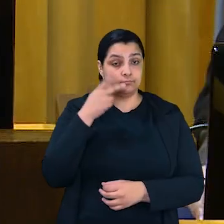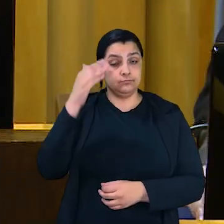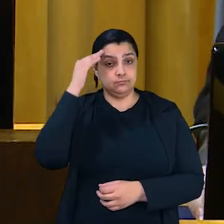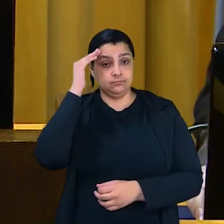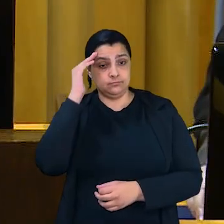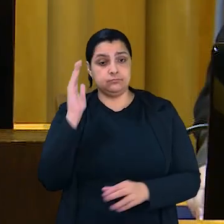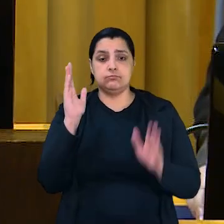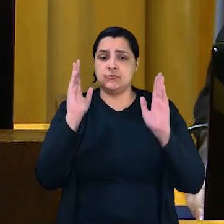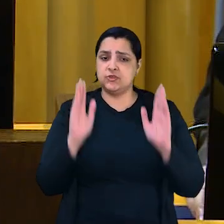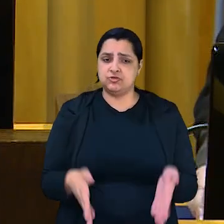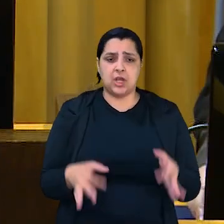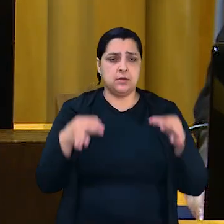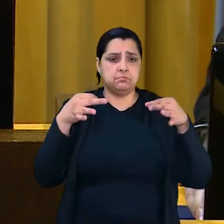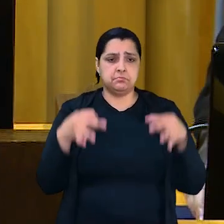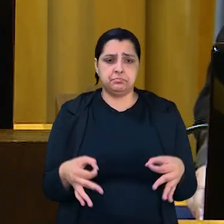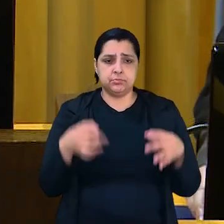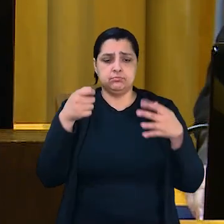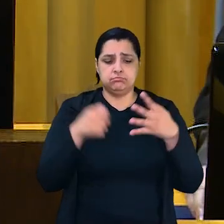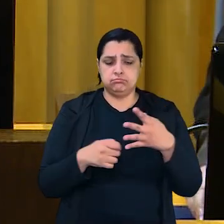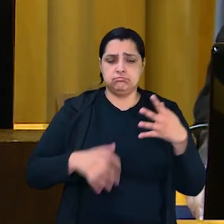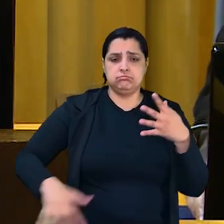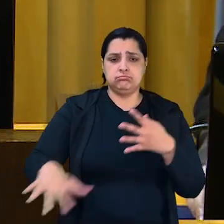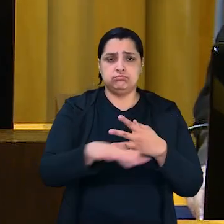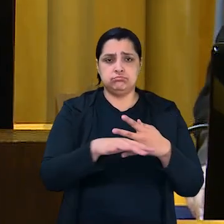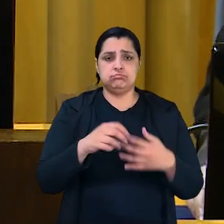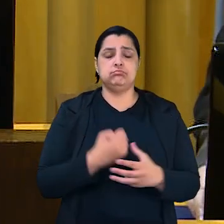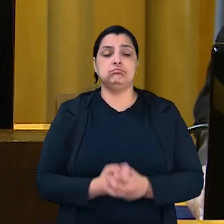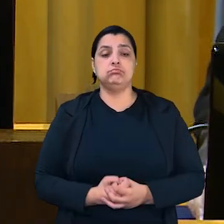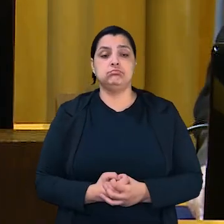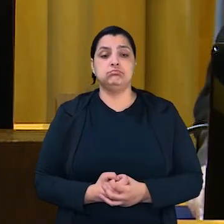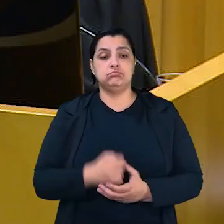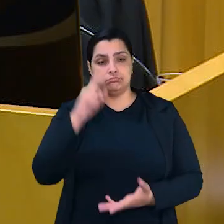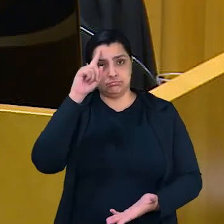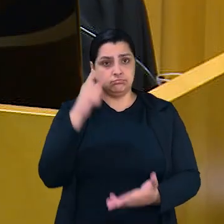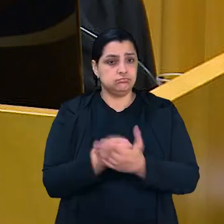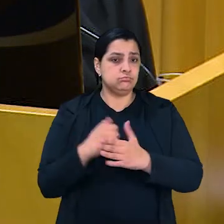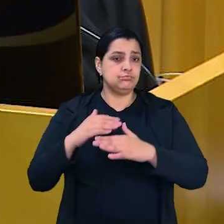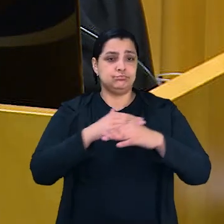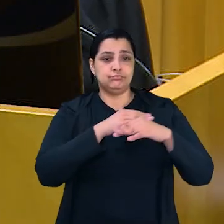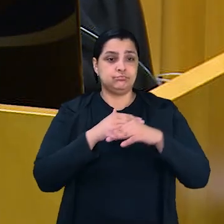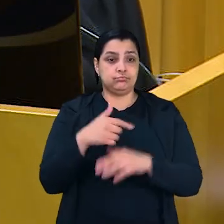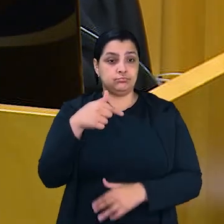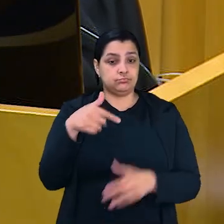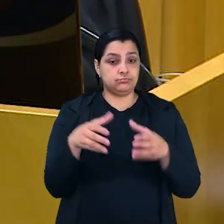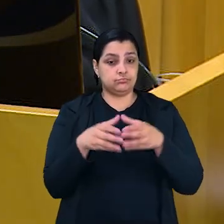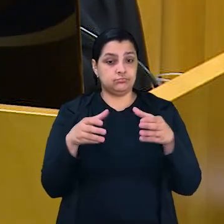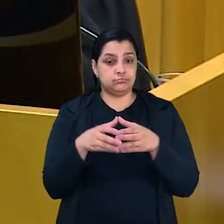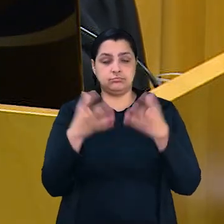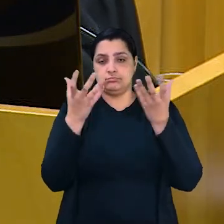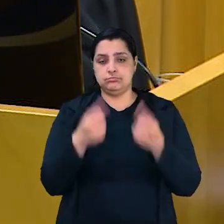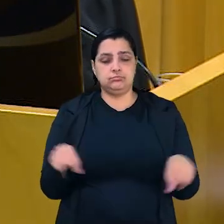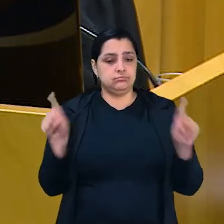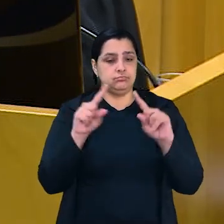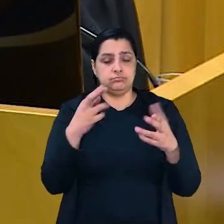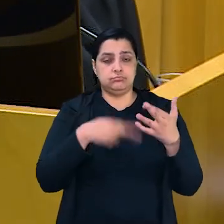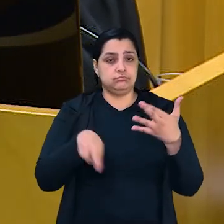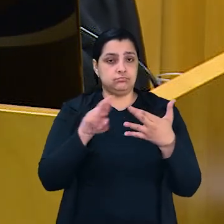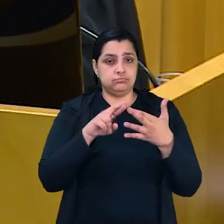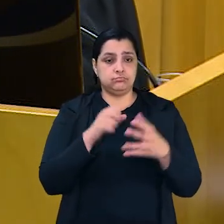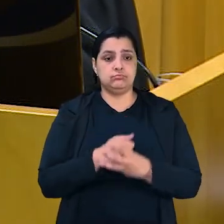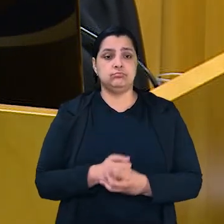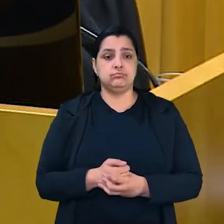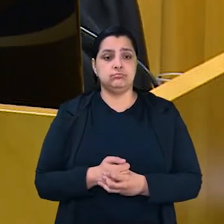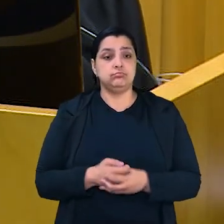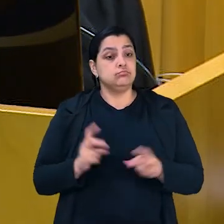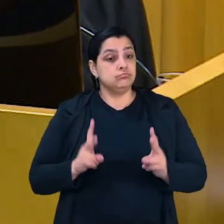que o entendimento já está consolidado na jurisprudência da Corte. Por unanimidade, a 7ª turma rejeitou o